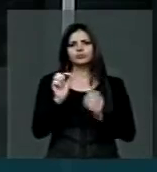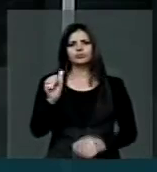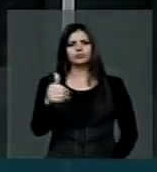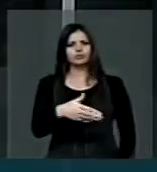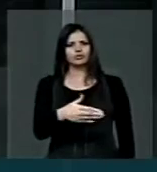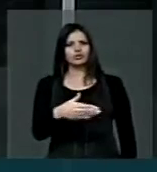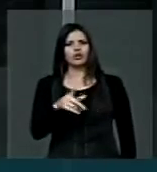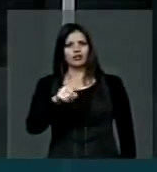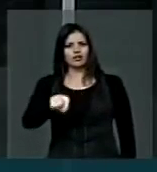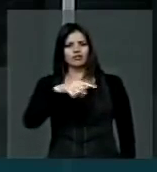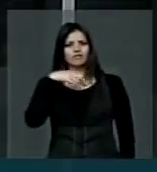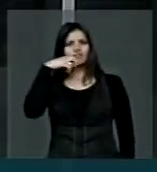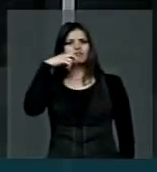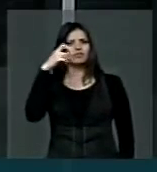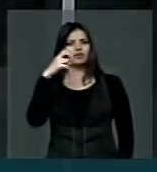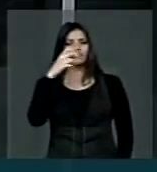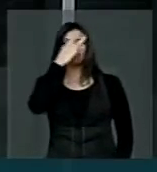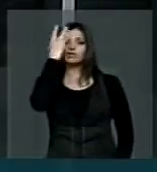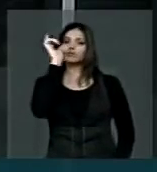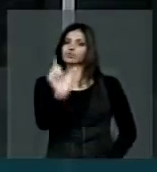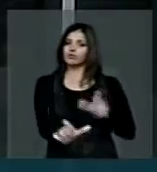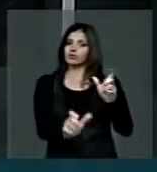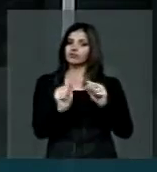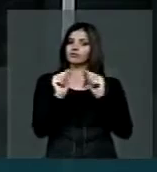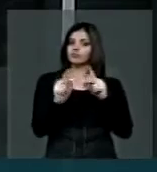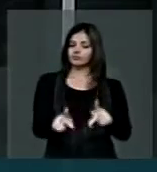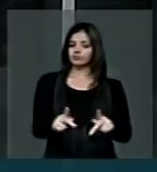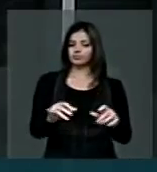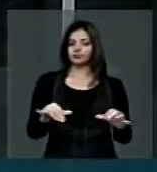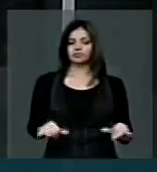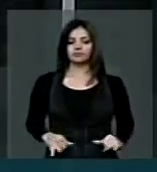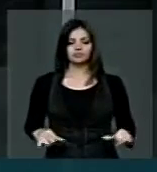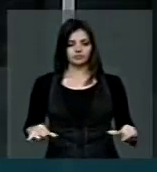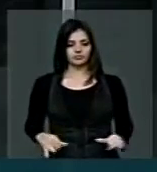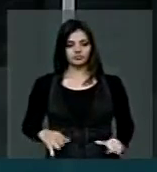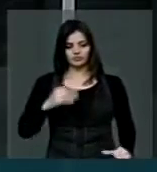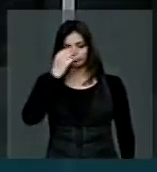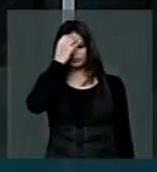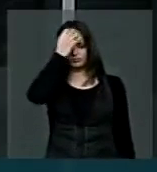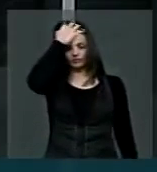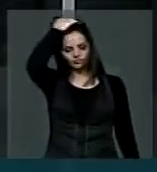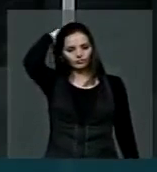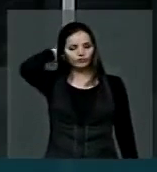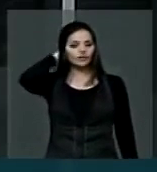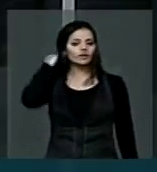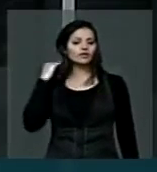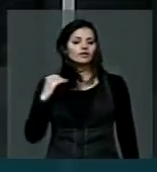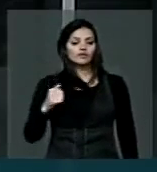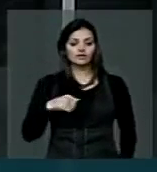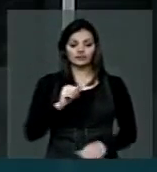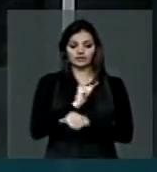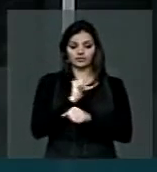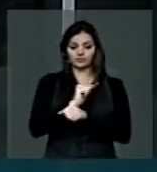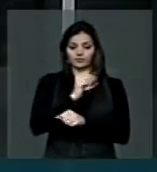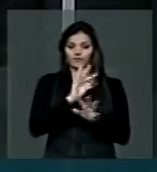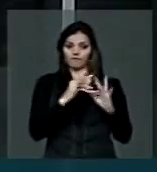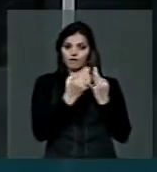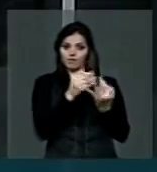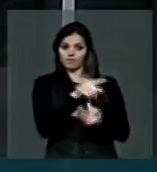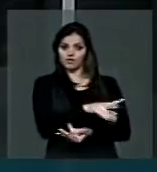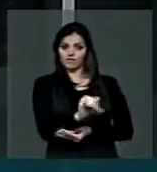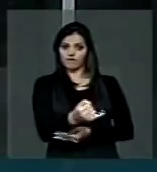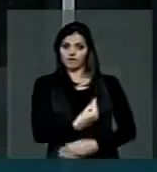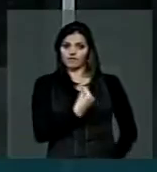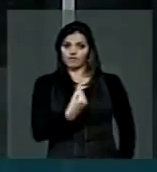vejatória, os aposentados ainda sofrem com a perspectiva de que seus dependentes poderão viver em